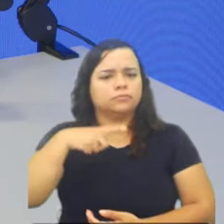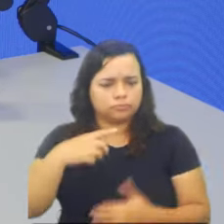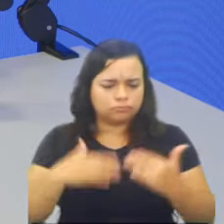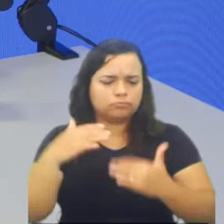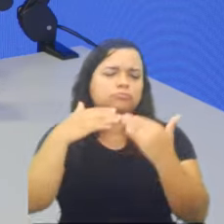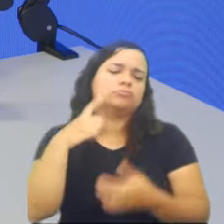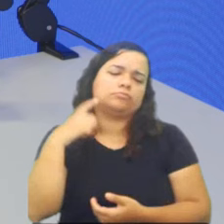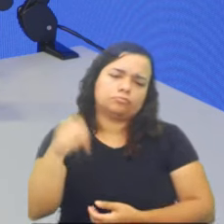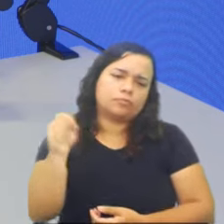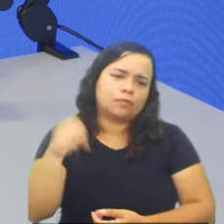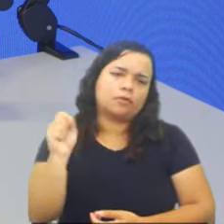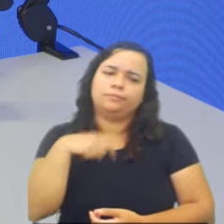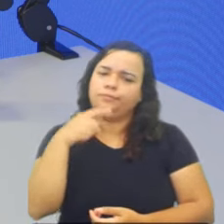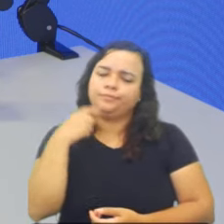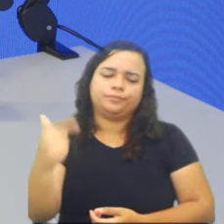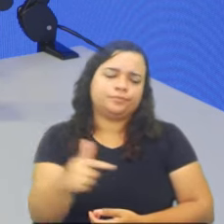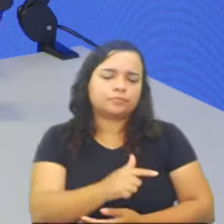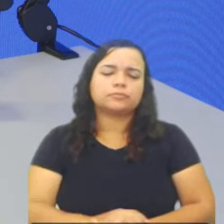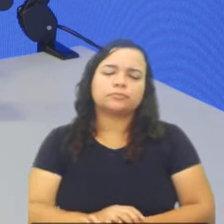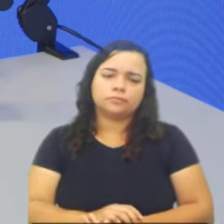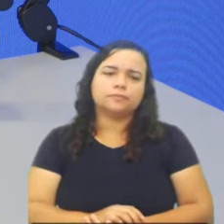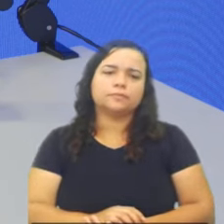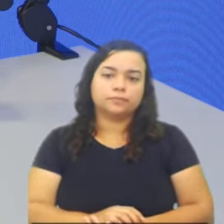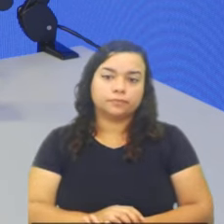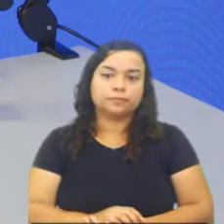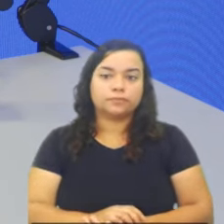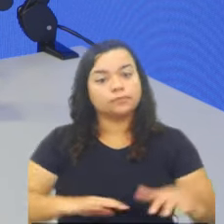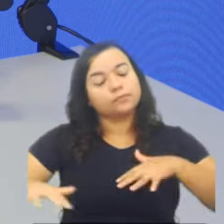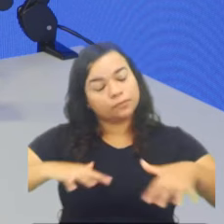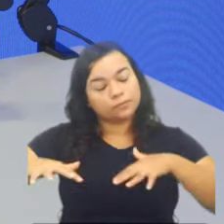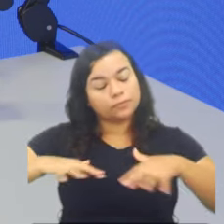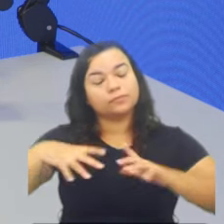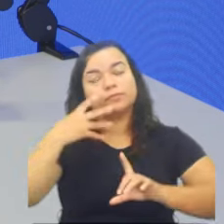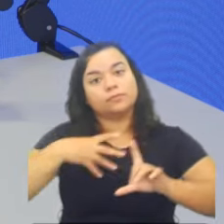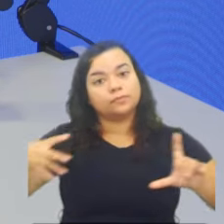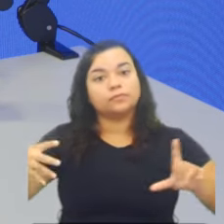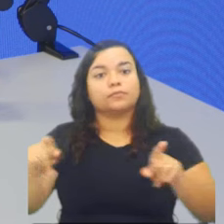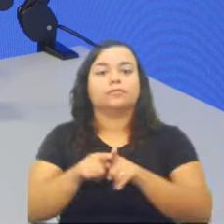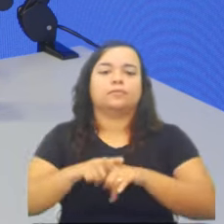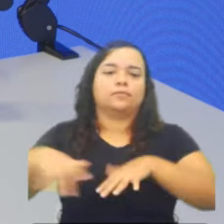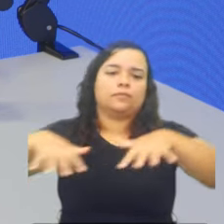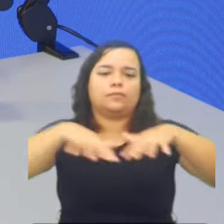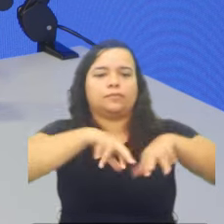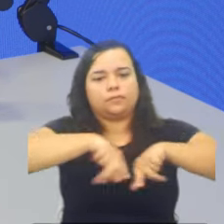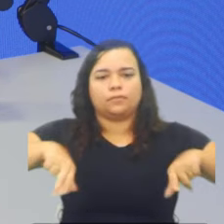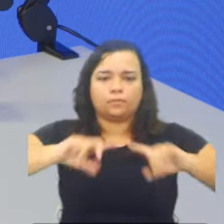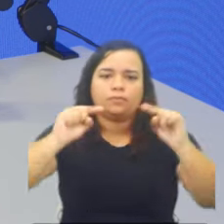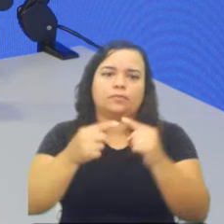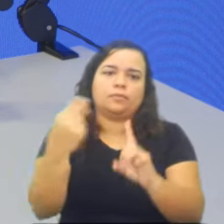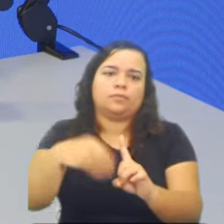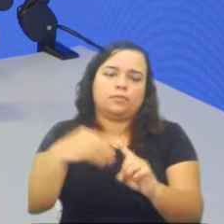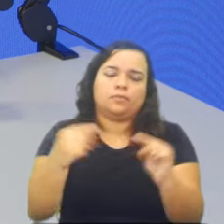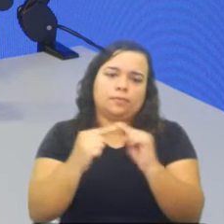aqui sim uma evolução eh pro movimento LGBT e pros pros outros movimentos Mais